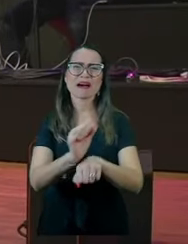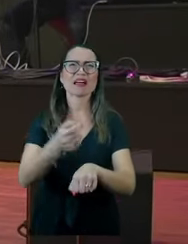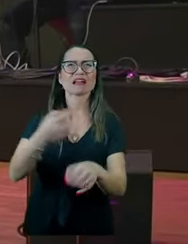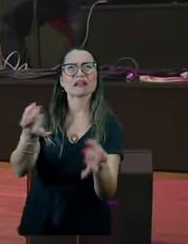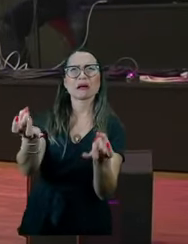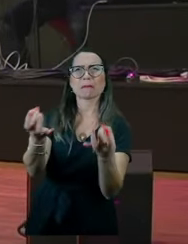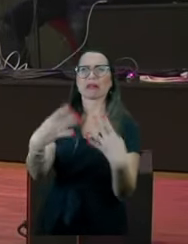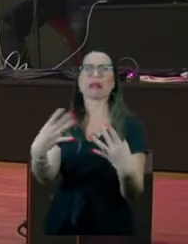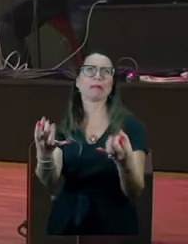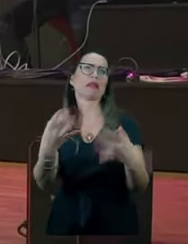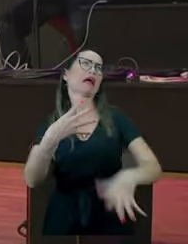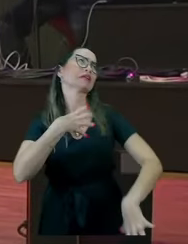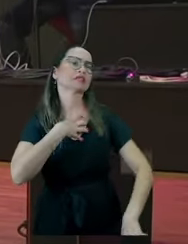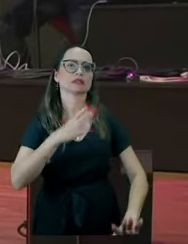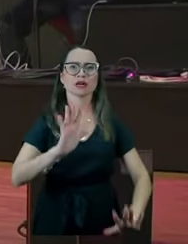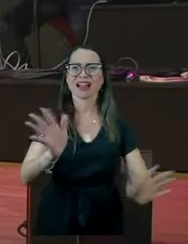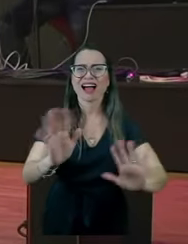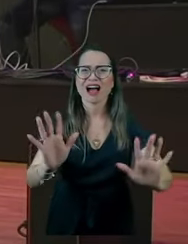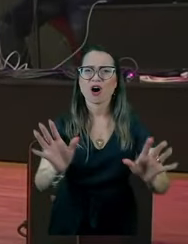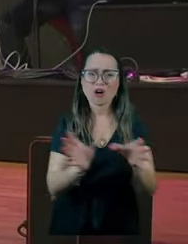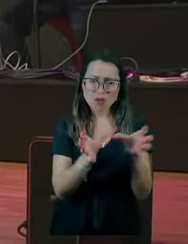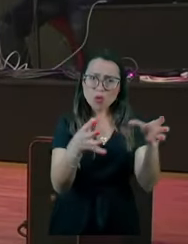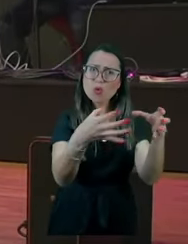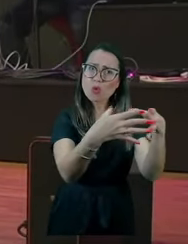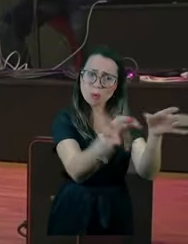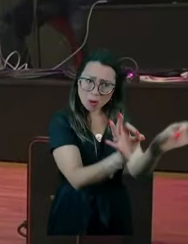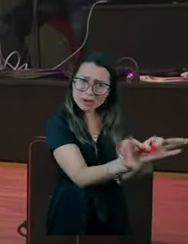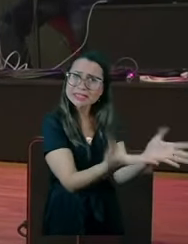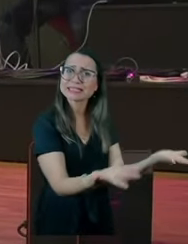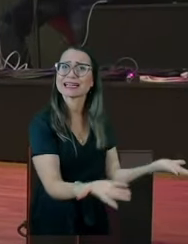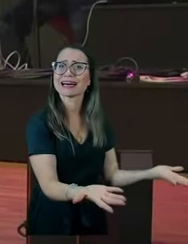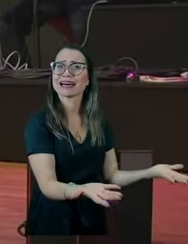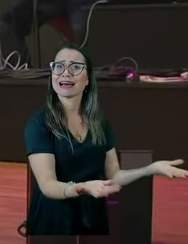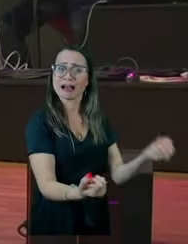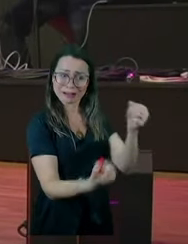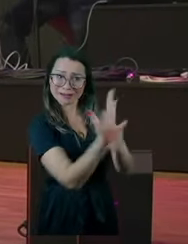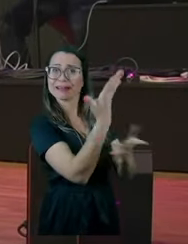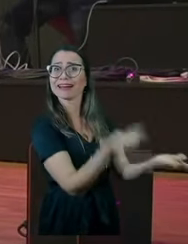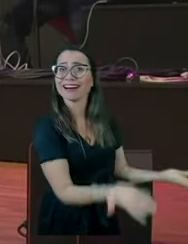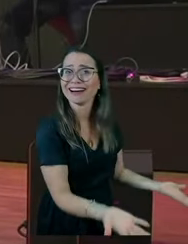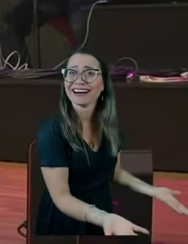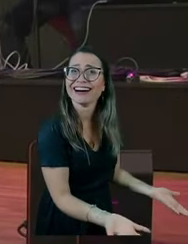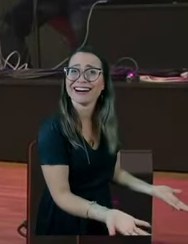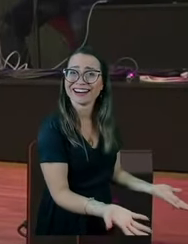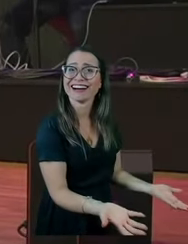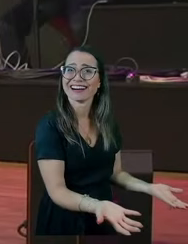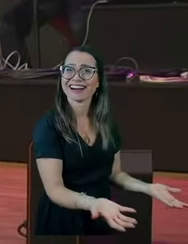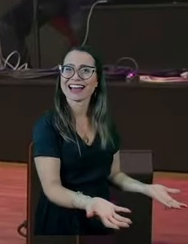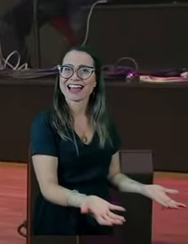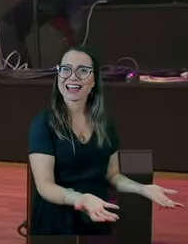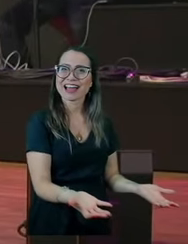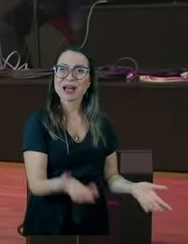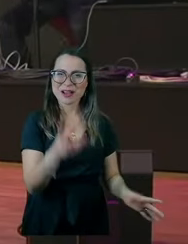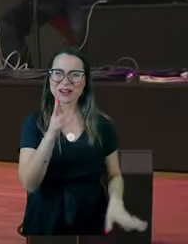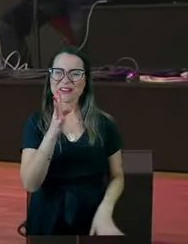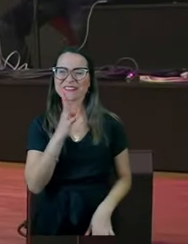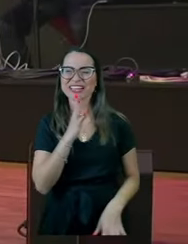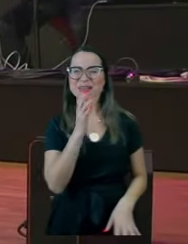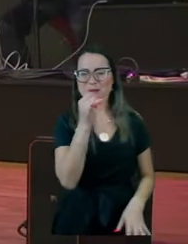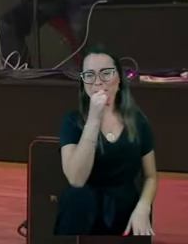a tua turma. Faz o teu jardim. Para de reclamar, ninguém vem, faz bem bonito, vai vir todo